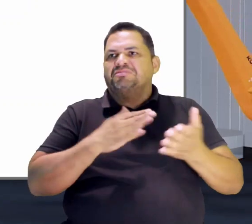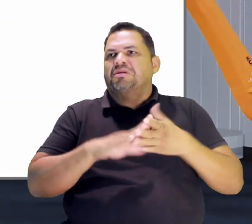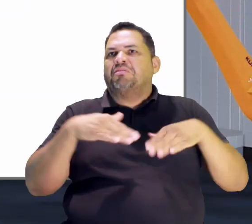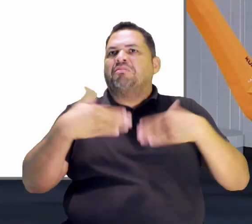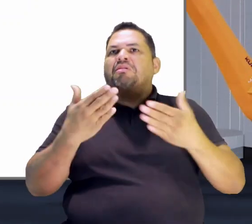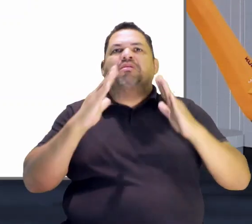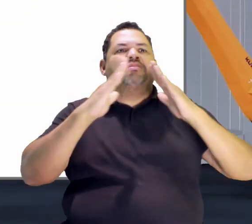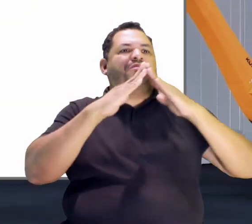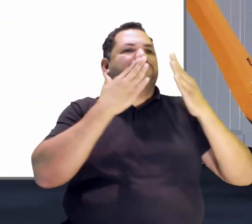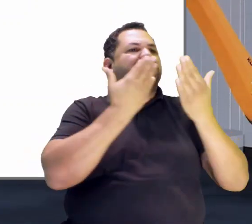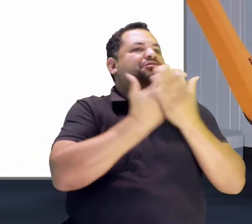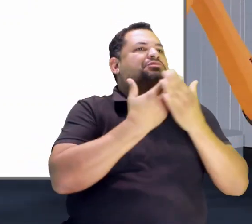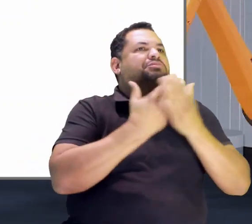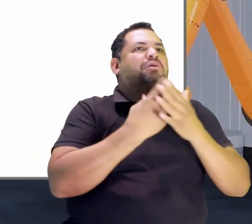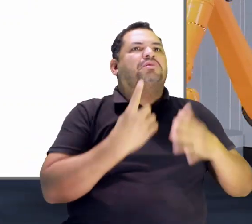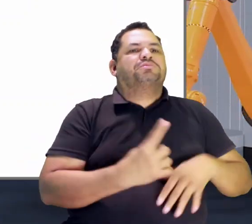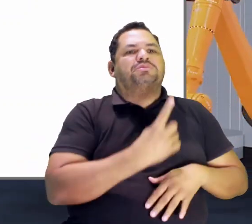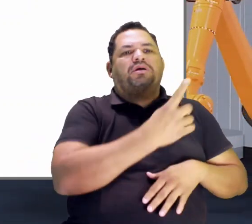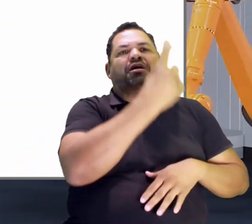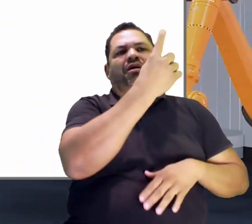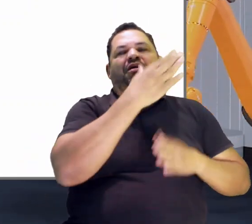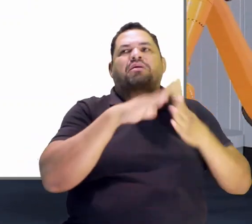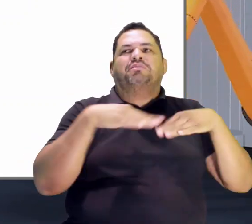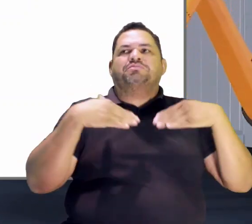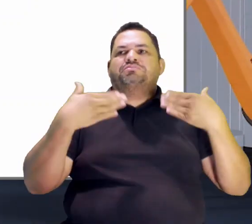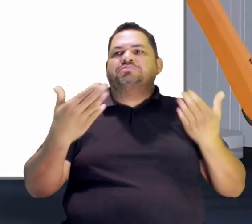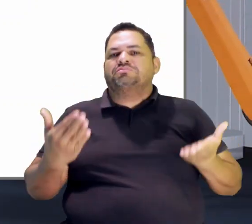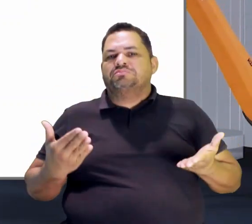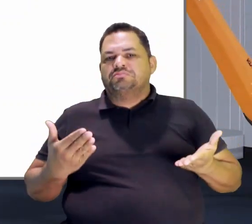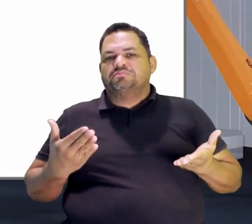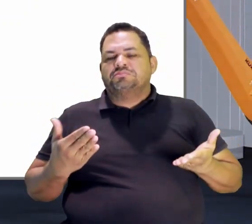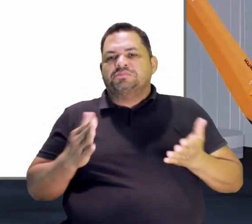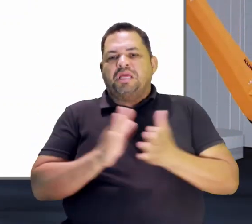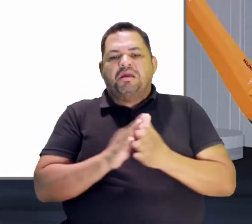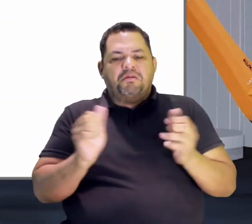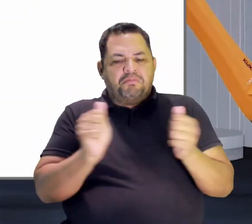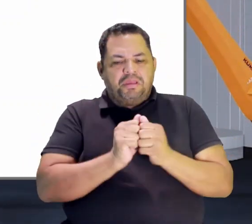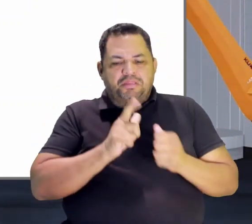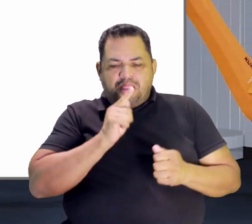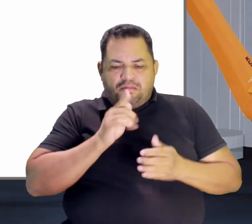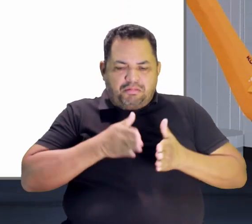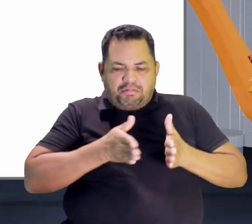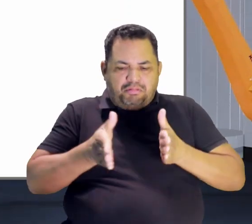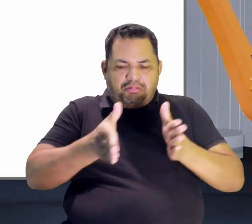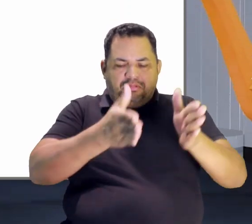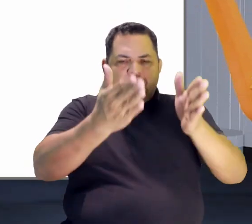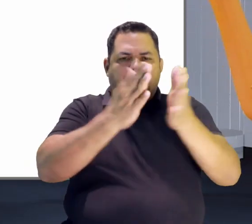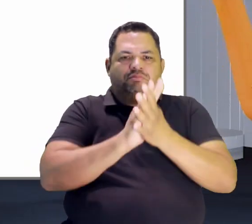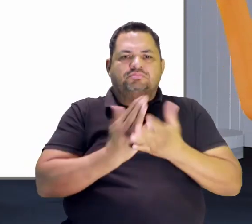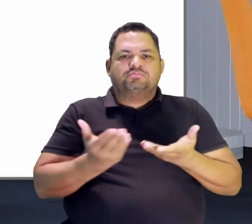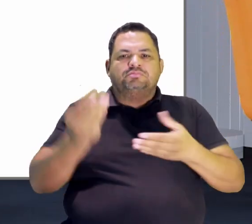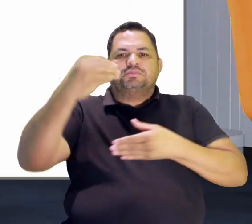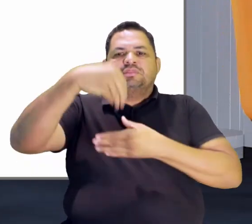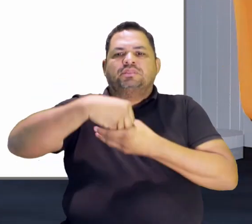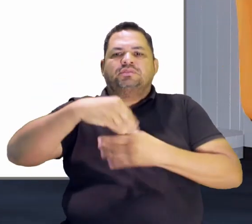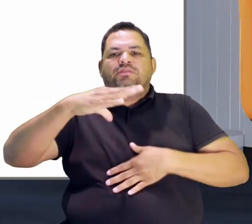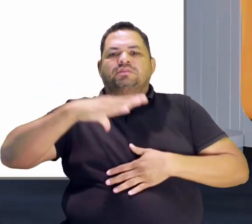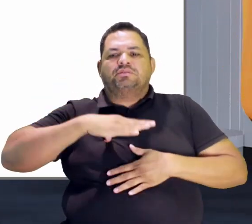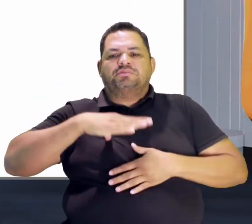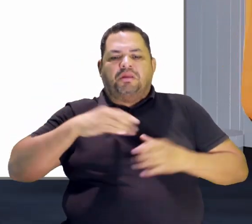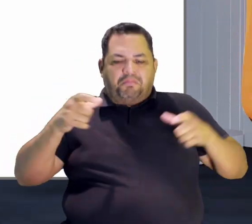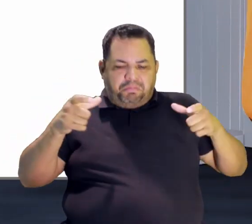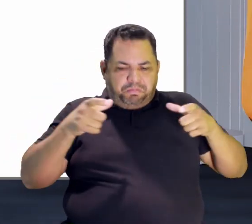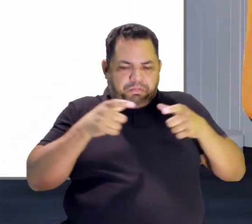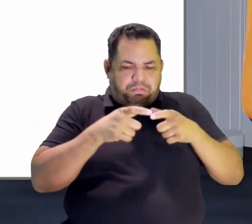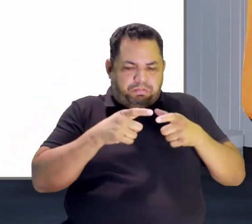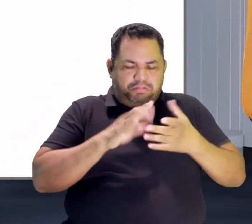do morro ou no lugar mais baixo. Estava perto de um riacho, né? Estava dentro de uma cidade grande, dentro de uma cidade pequena.